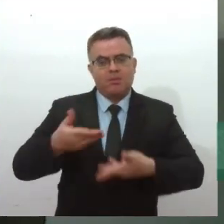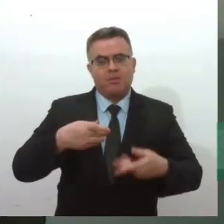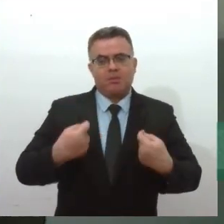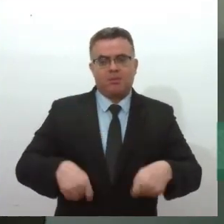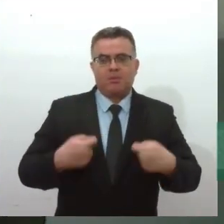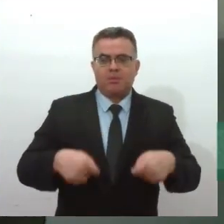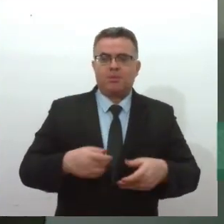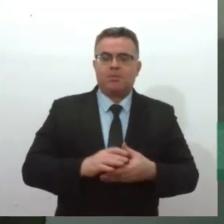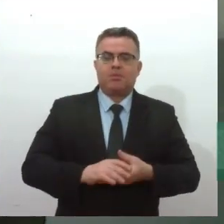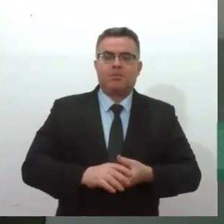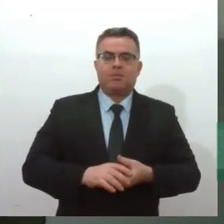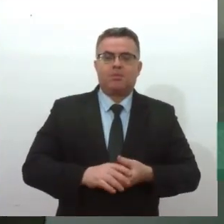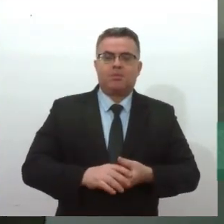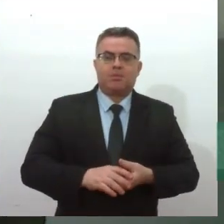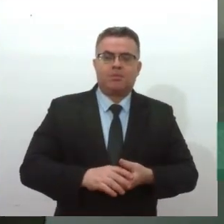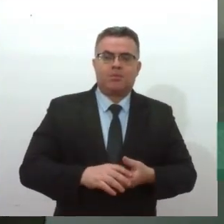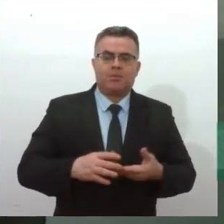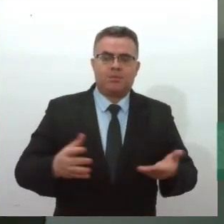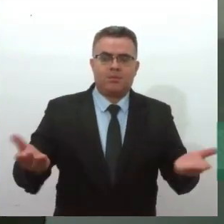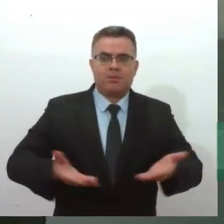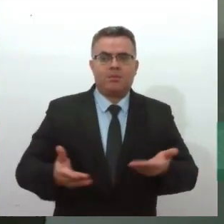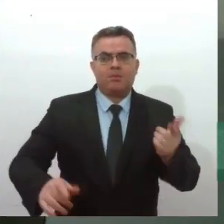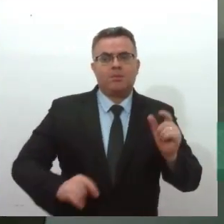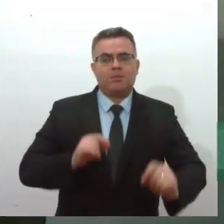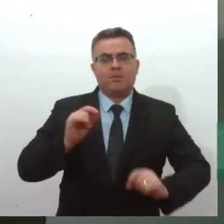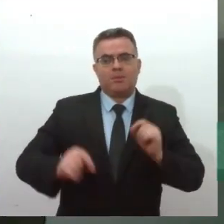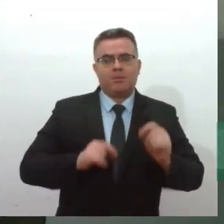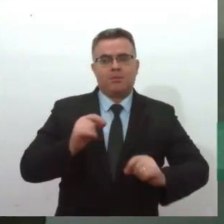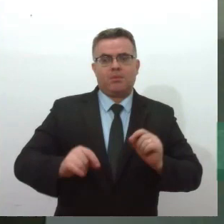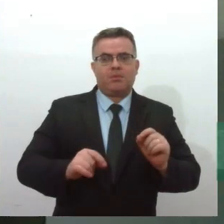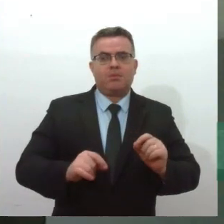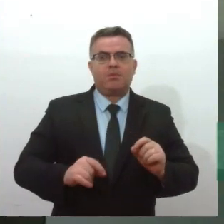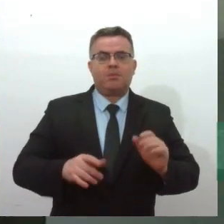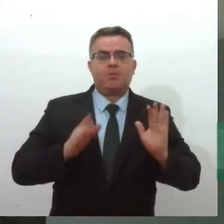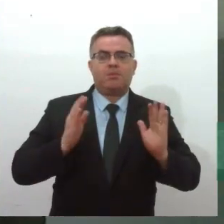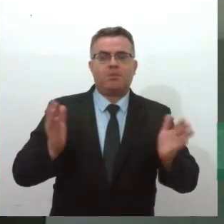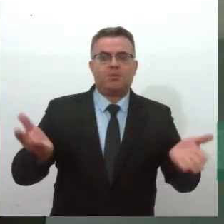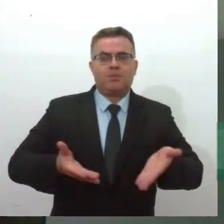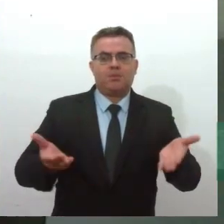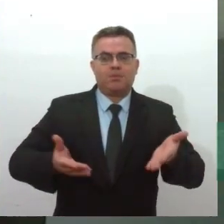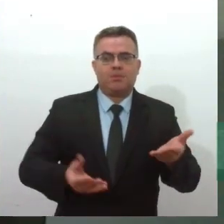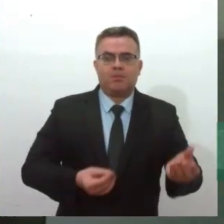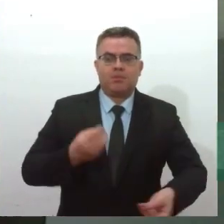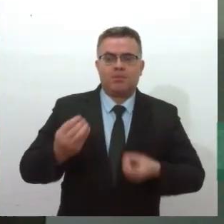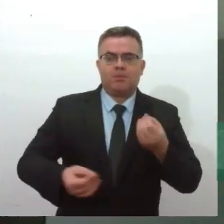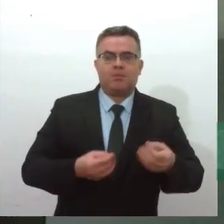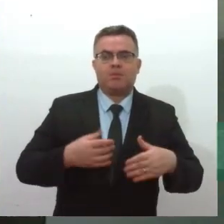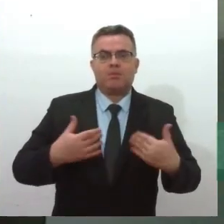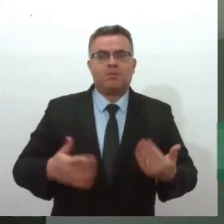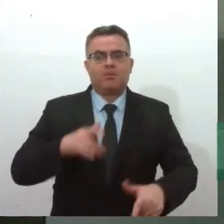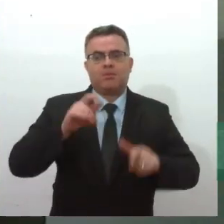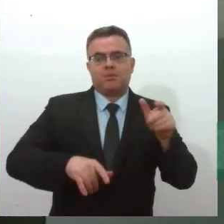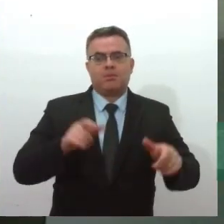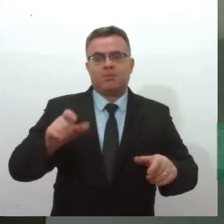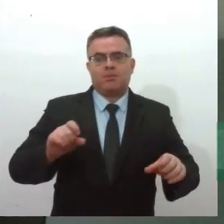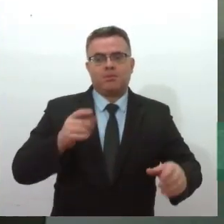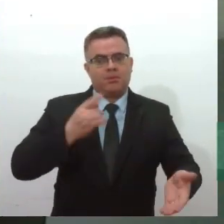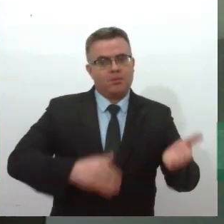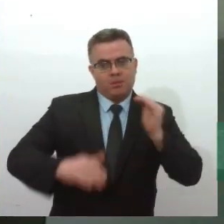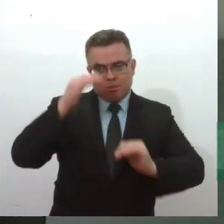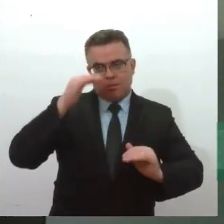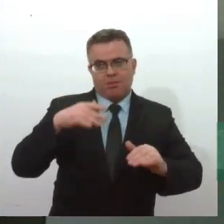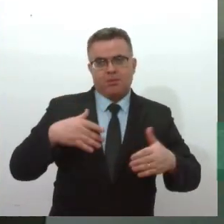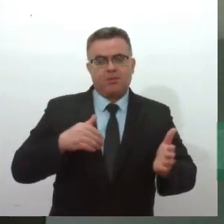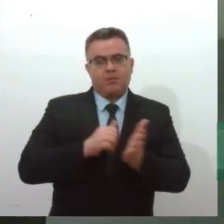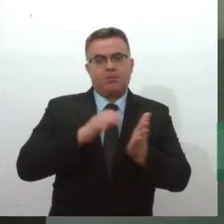respeitado hoje o recorde de de recados que chegam até mim é de condôminos que estão revoltados Porque estão levando